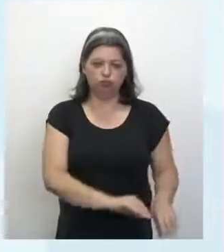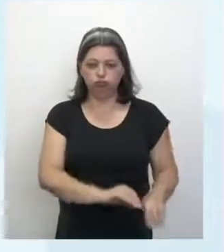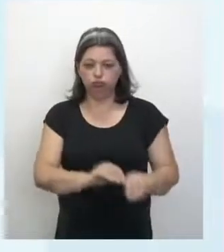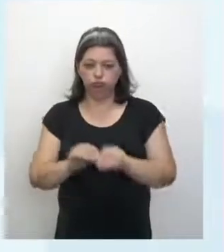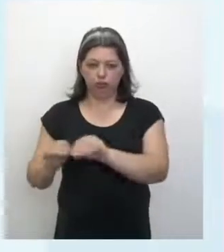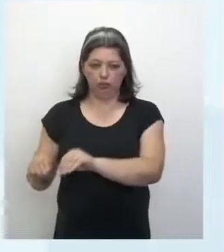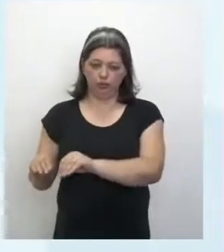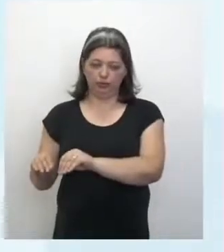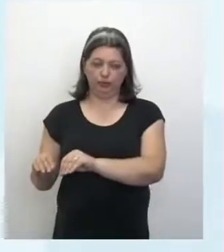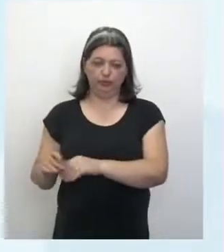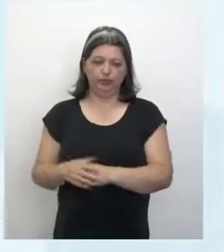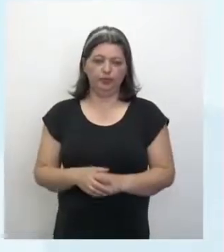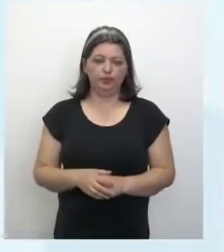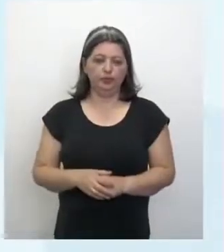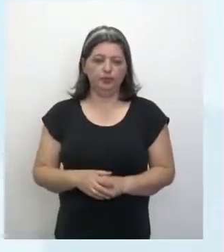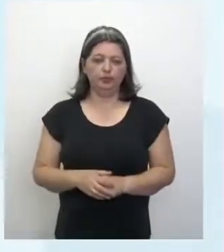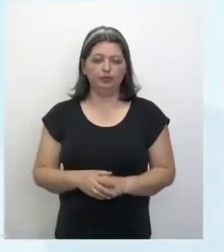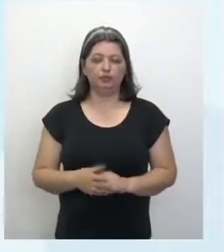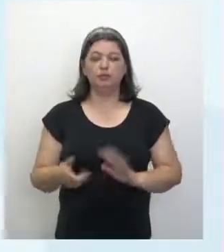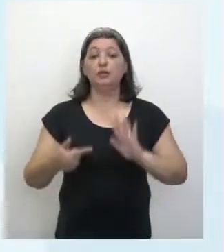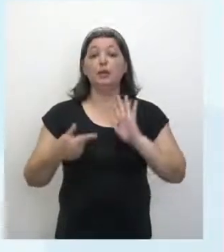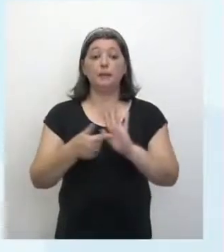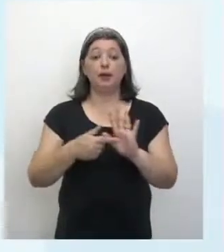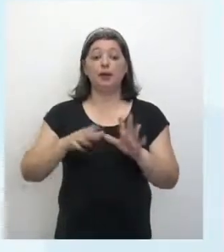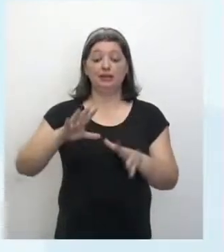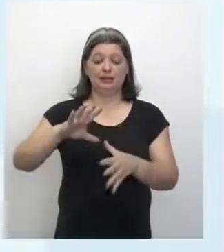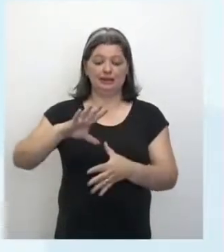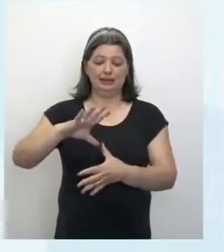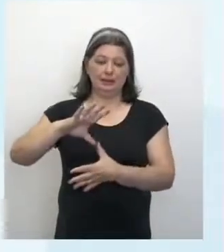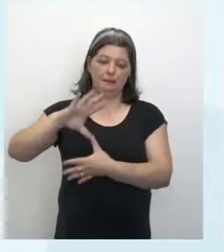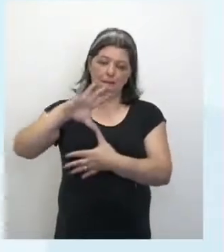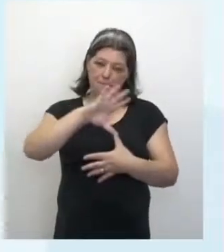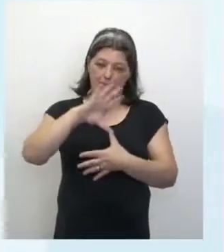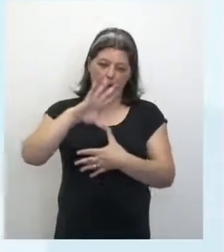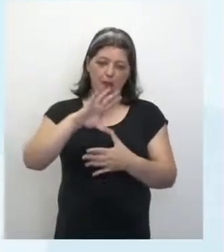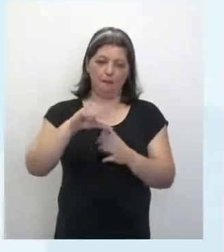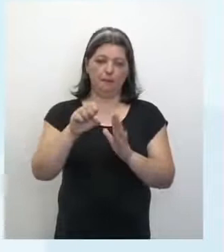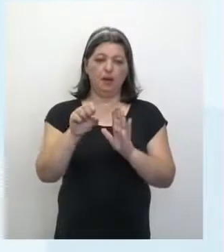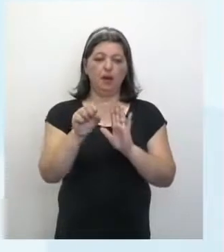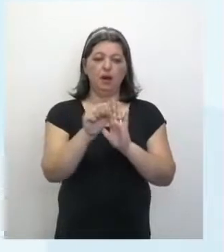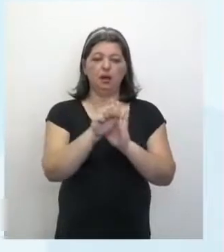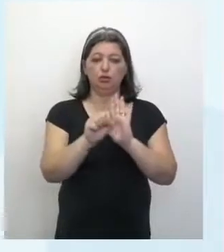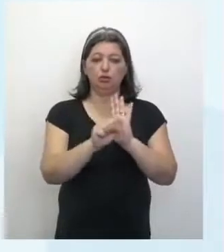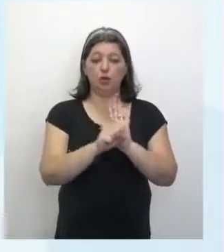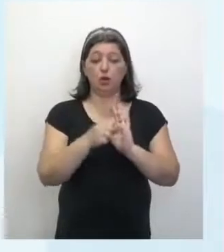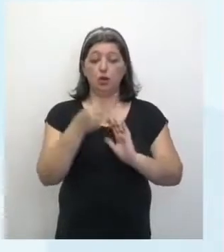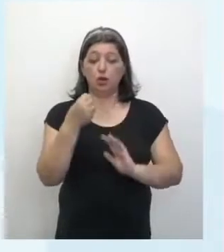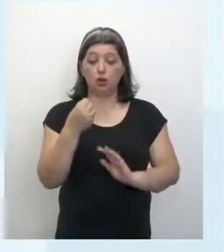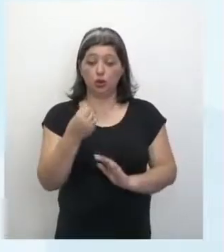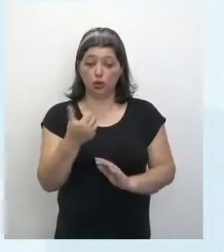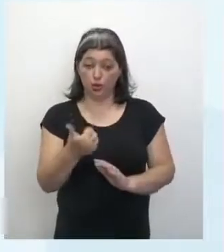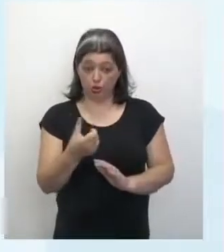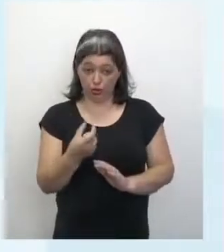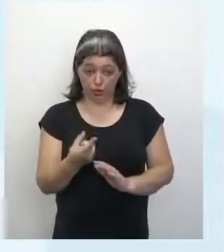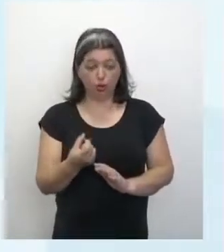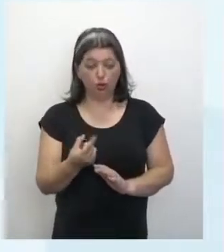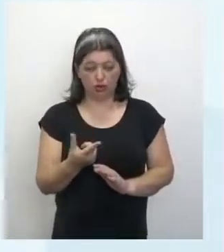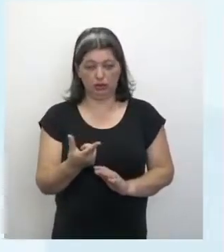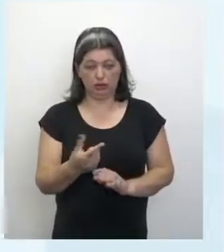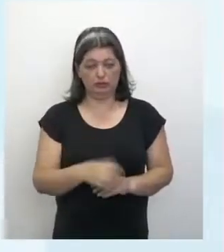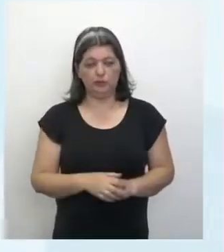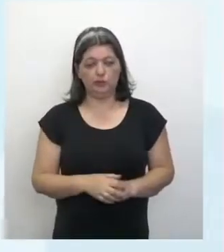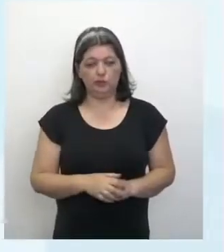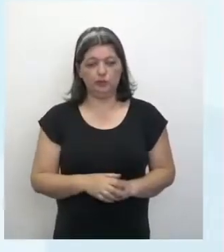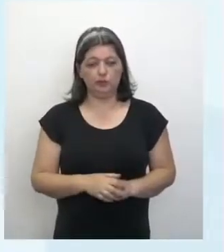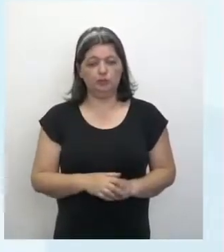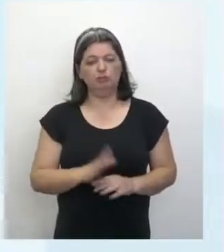começa lá, né, aparece nesse mapa no século XII, mas alguns estudos dizem que são povos que vêm até antes